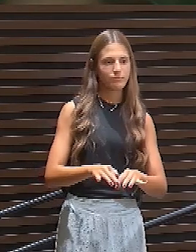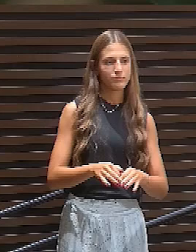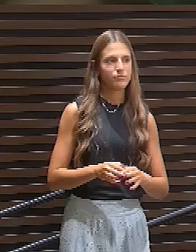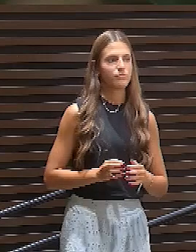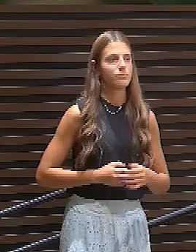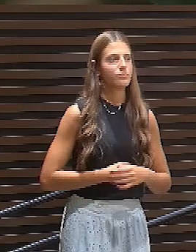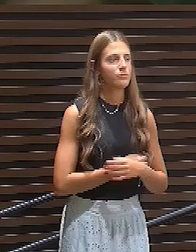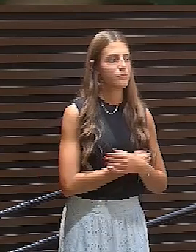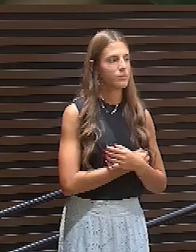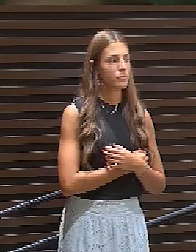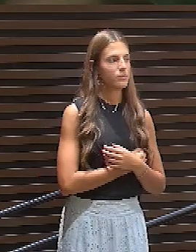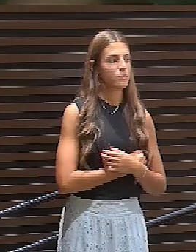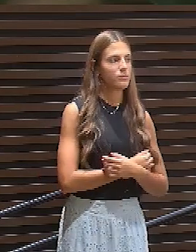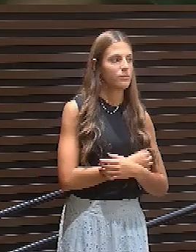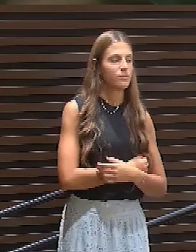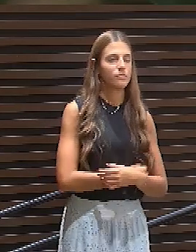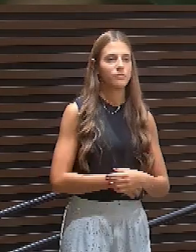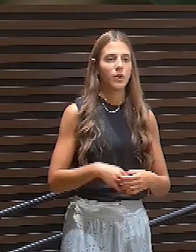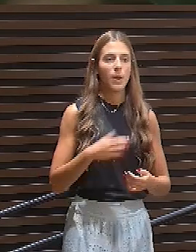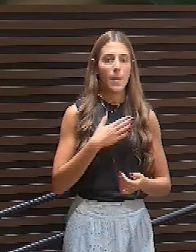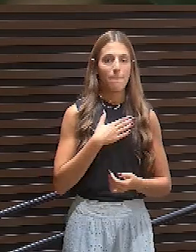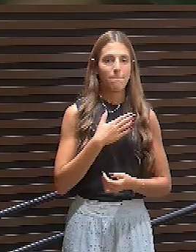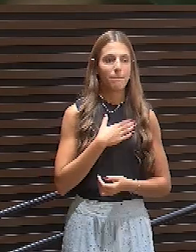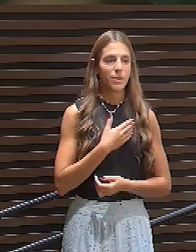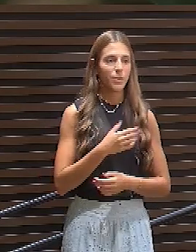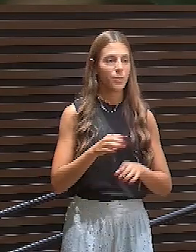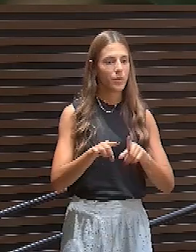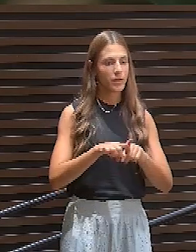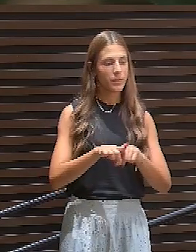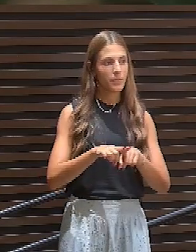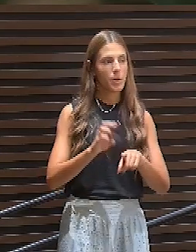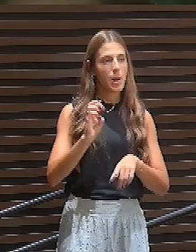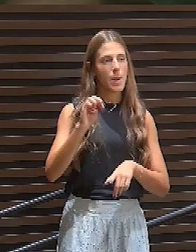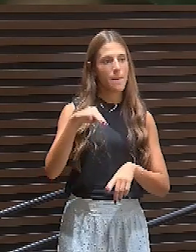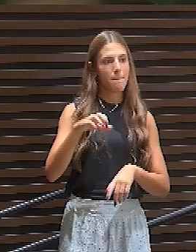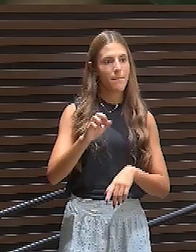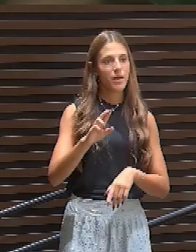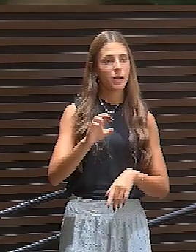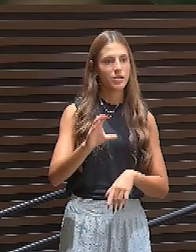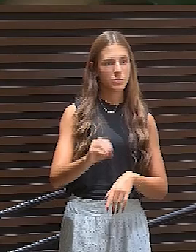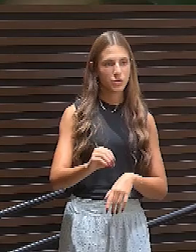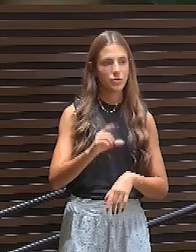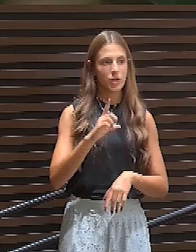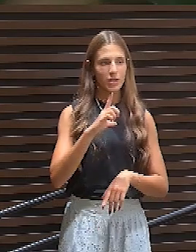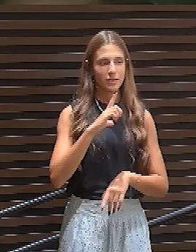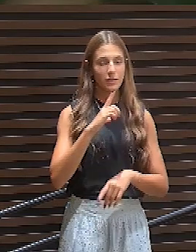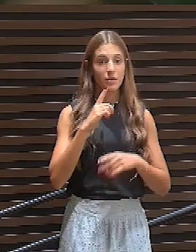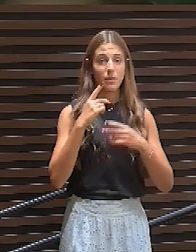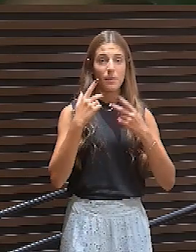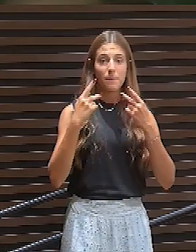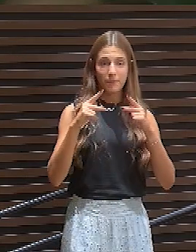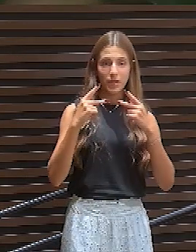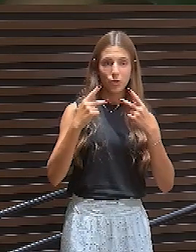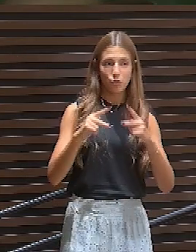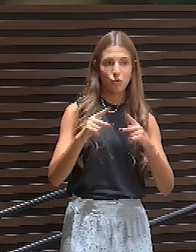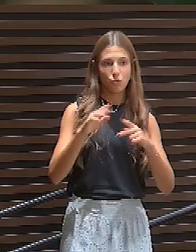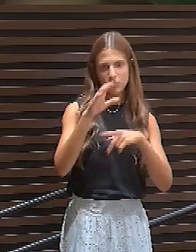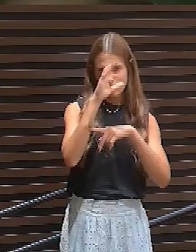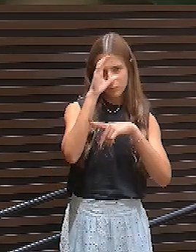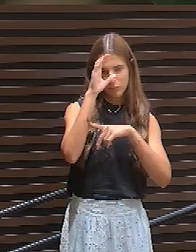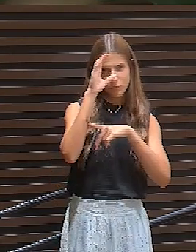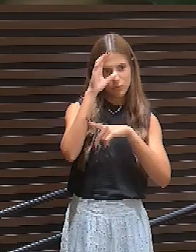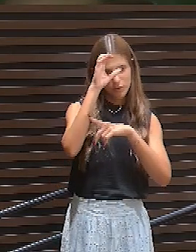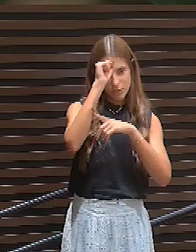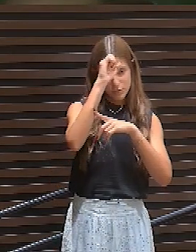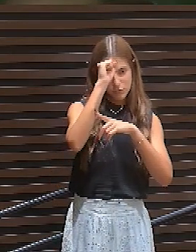O meu irmão Márcio hoje trouxe um estudo muito precioso pela manhã